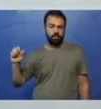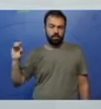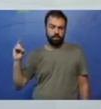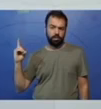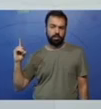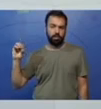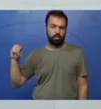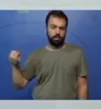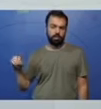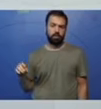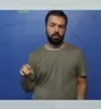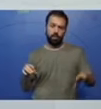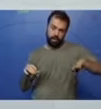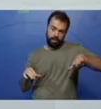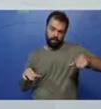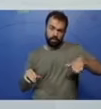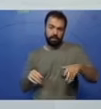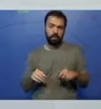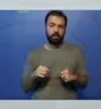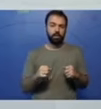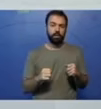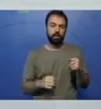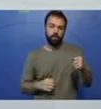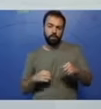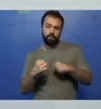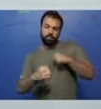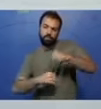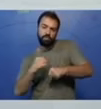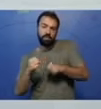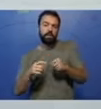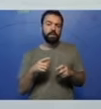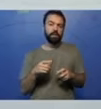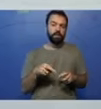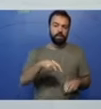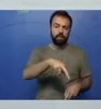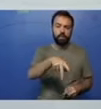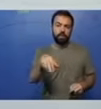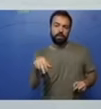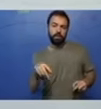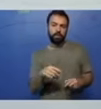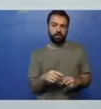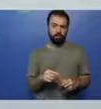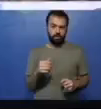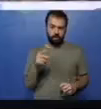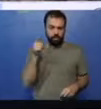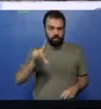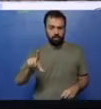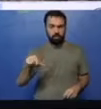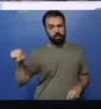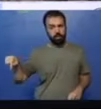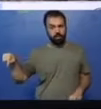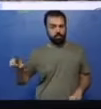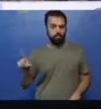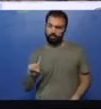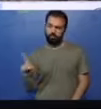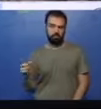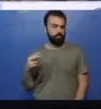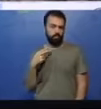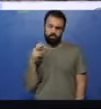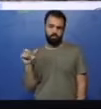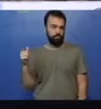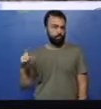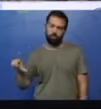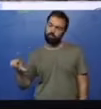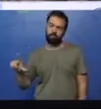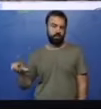Inanimado, pelo contrário, é um ser fixo. Quais são os seres animados nessa figura? Apenas a